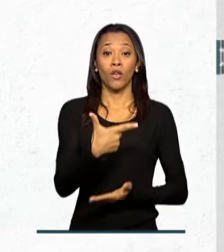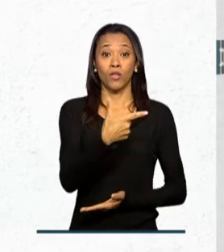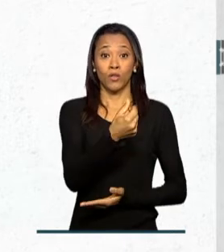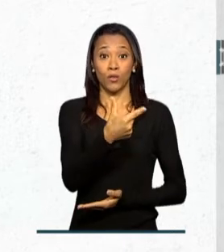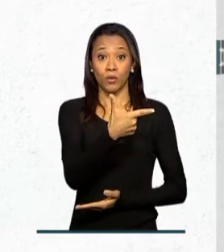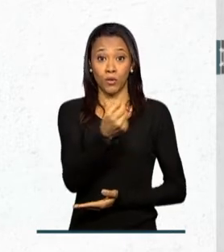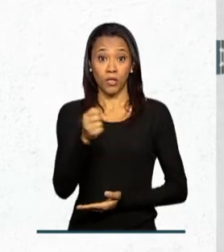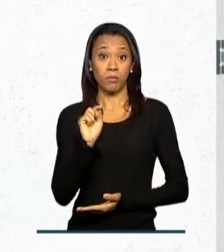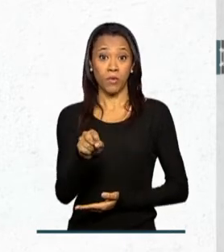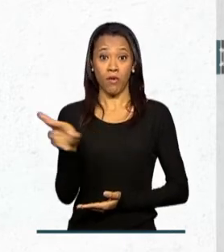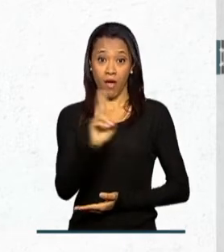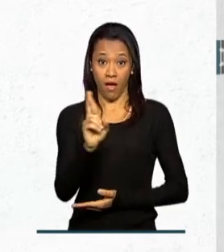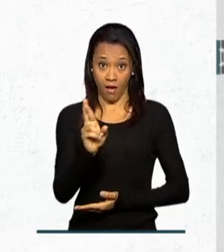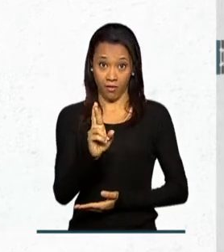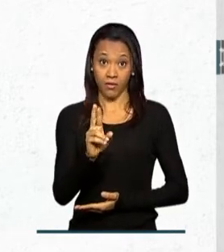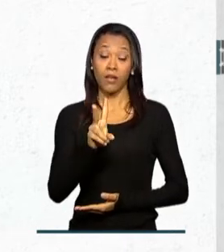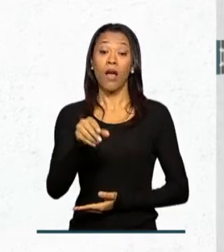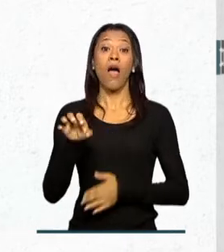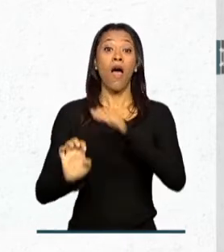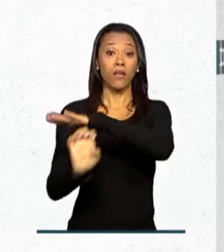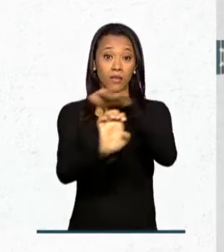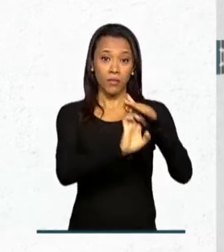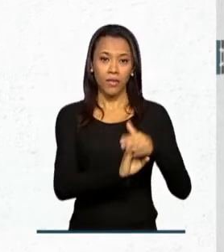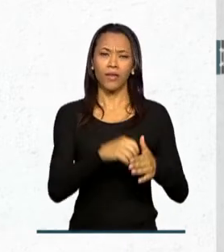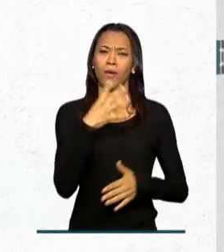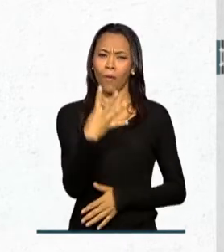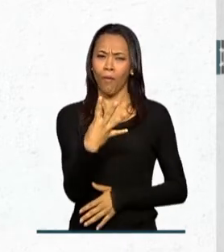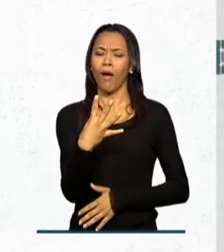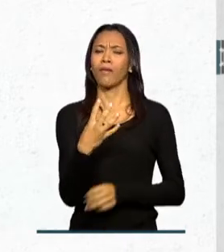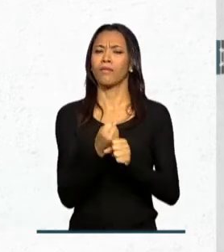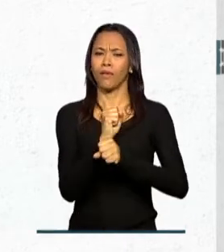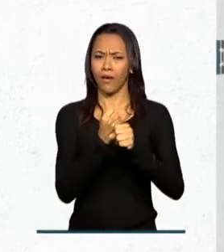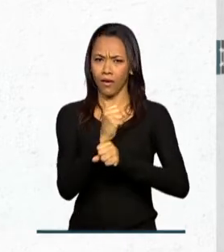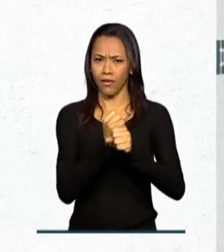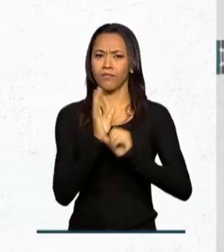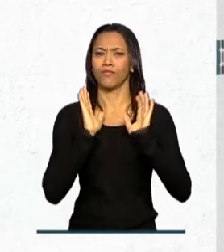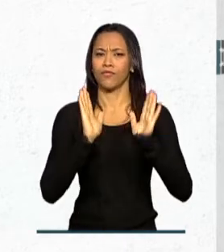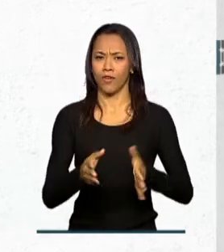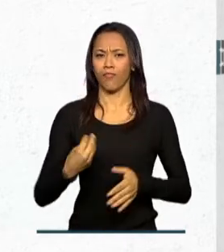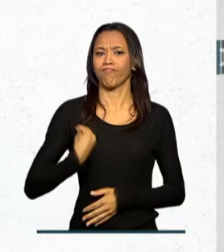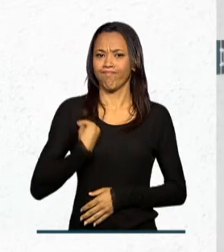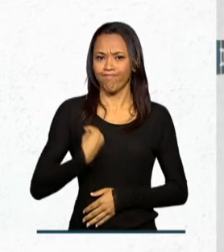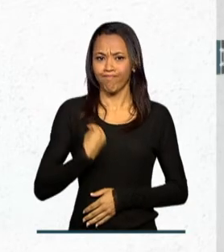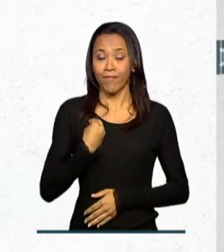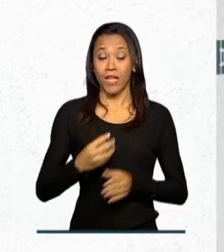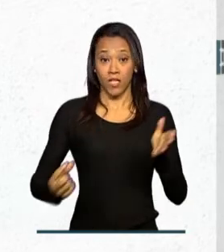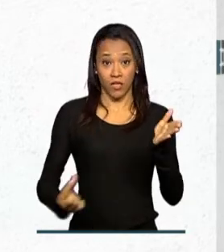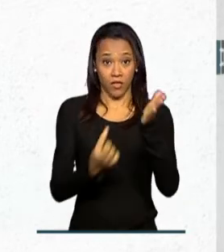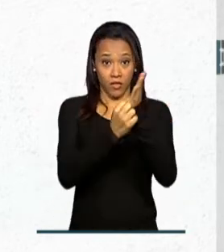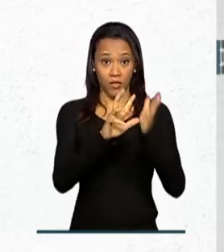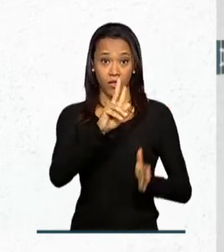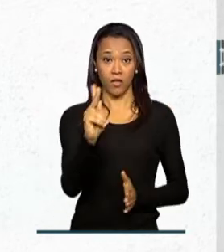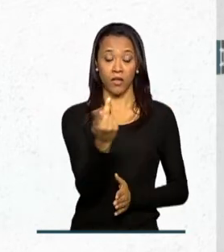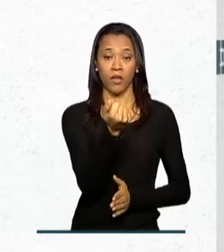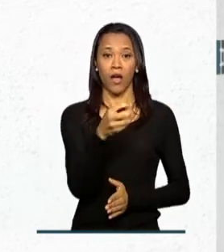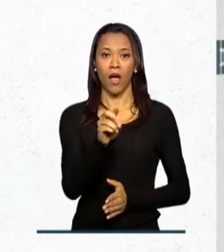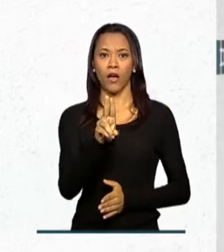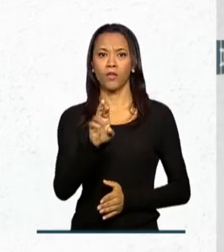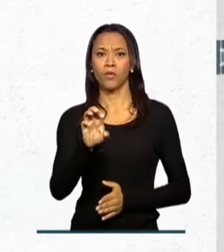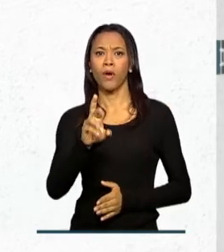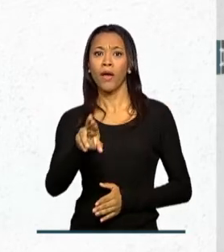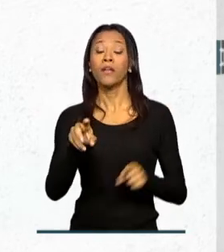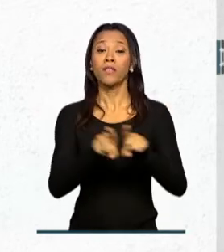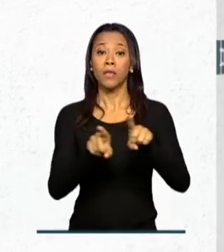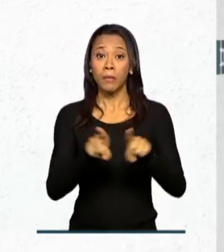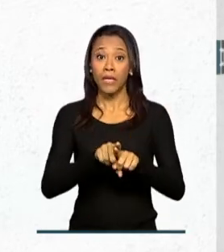em bolsas. As empresas devem ter até 4 anos de existência e precisam desenvolver software, hardware e serviços de